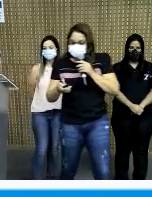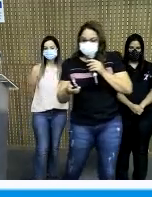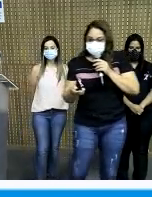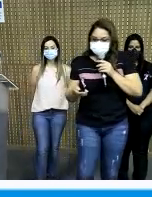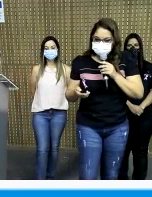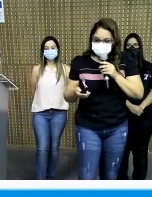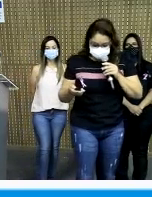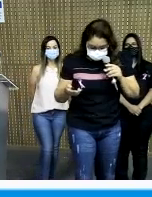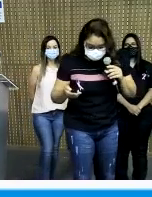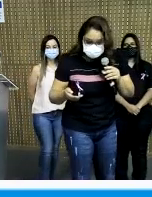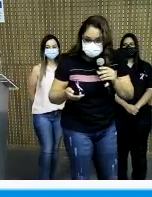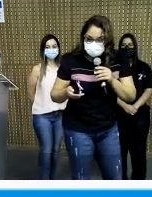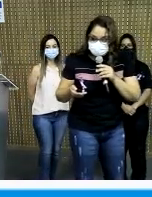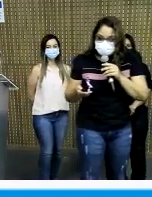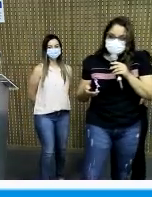Próximo.